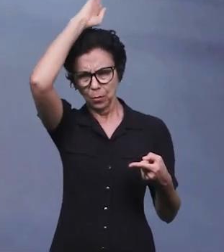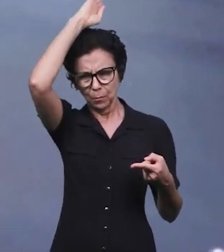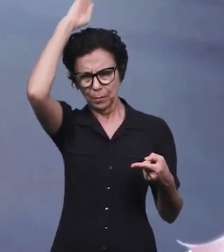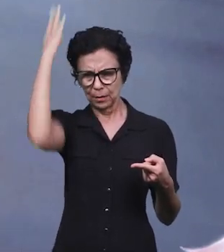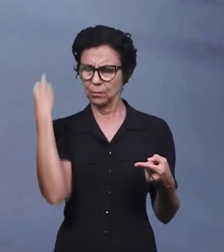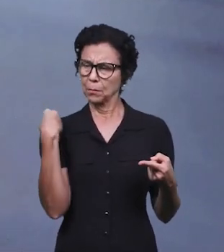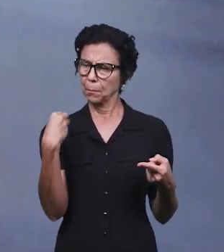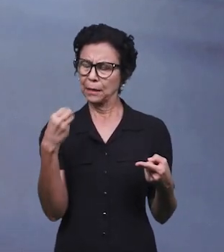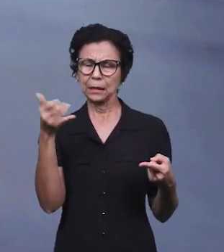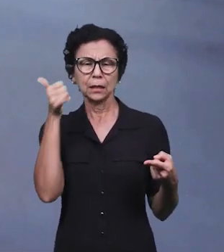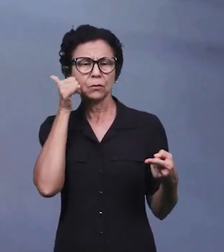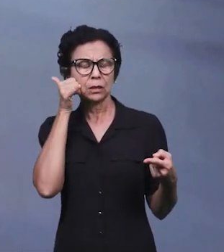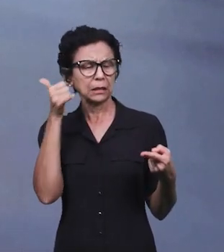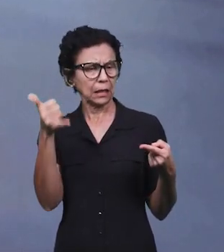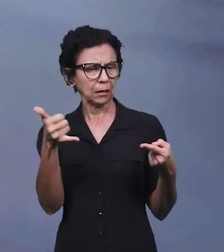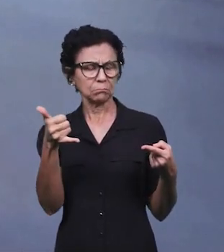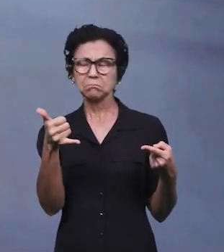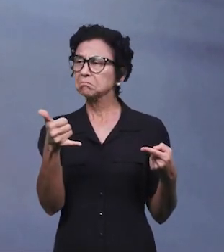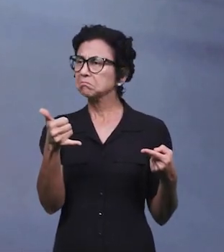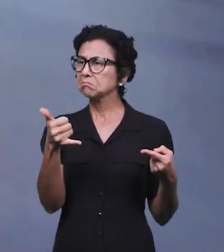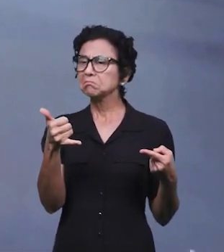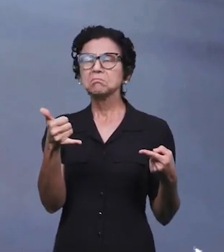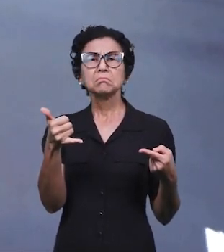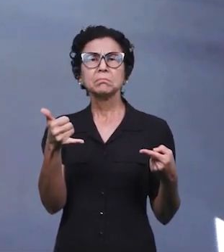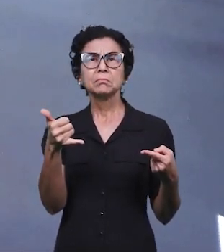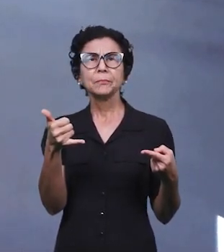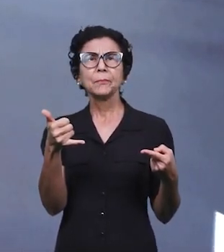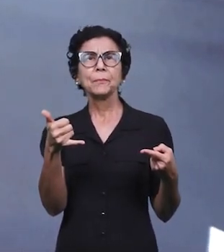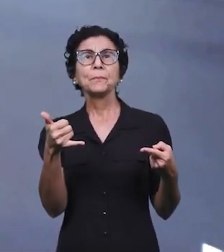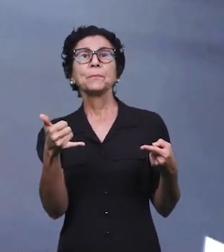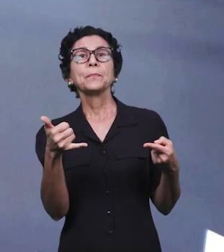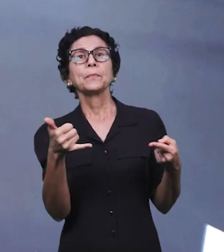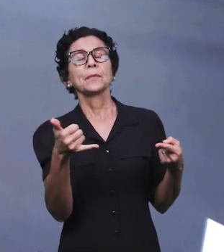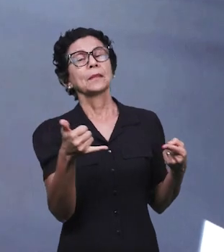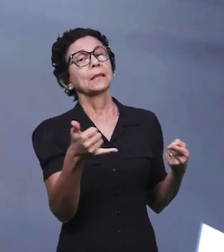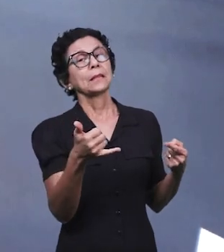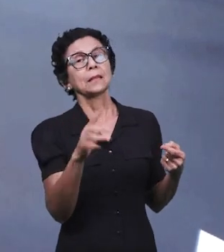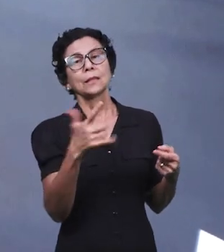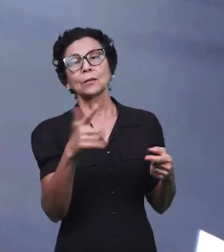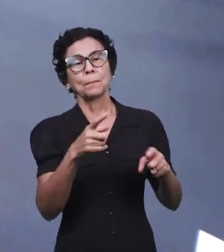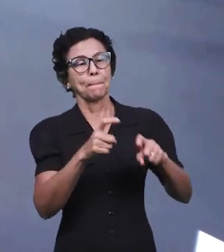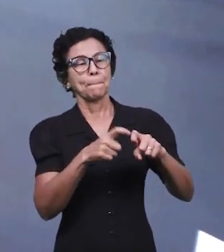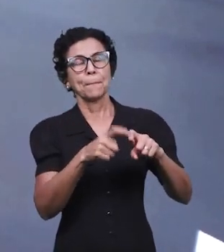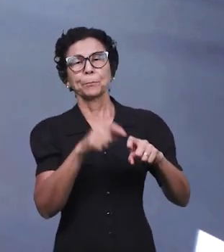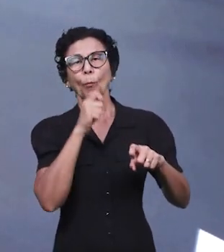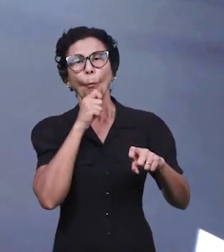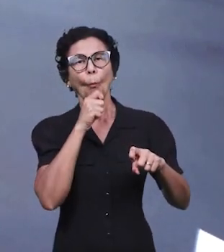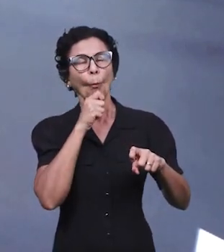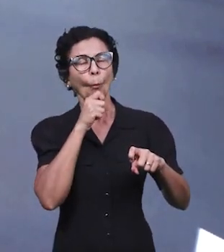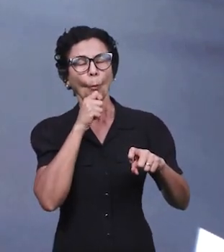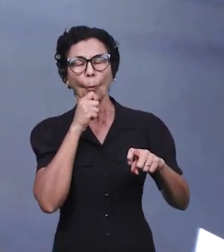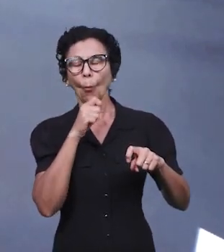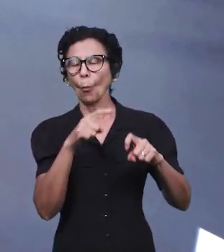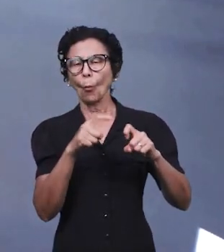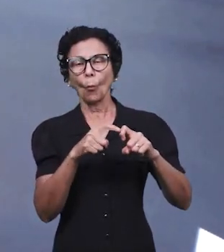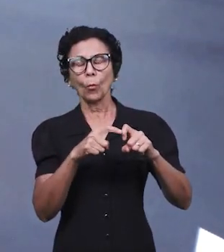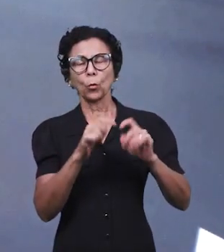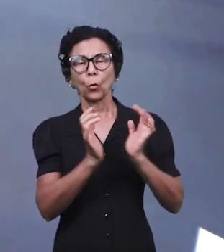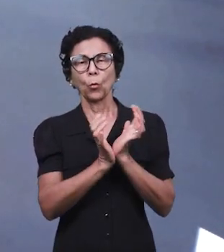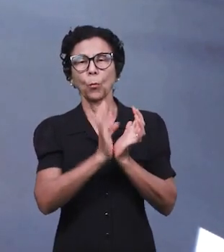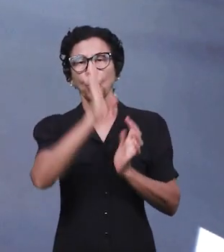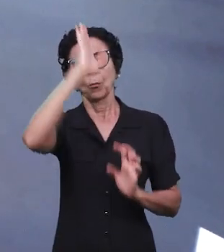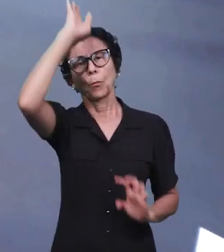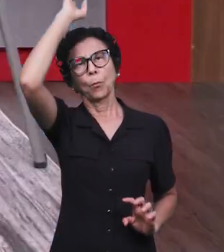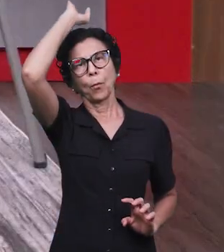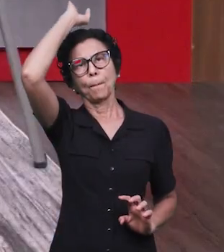que ligar para o bombeiro. Então o bombeiro, nós não temos médicos. O Corpo de Bombeiros ele atua, como nós falamos